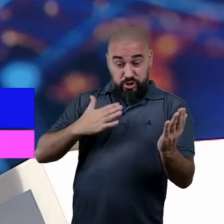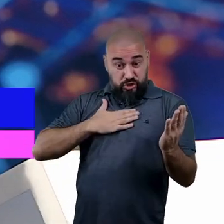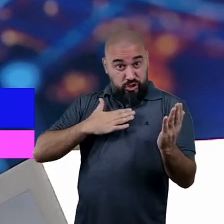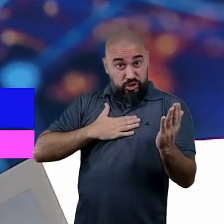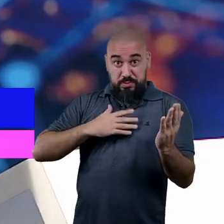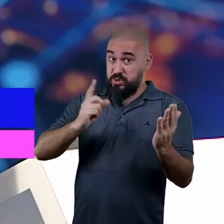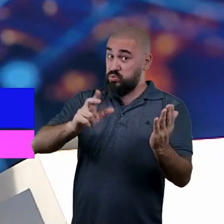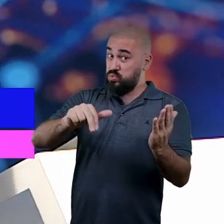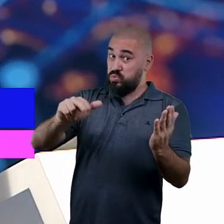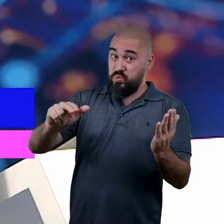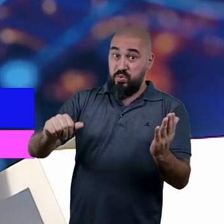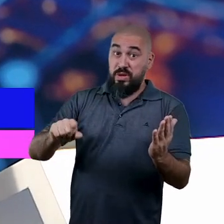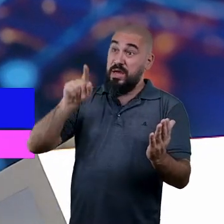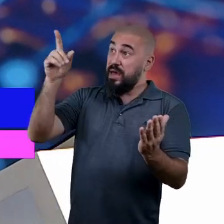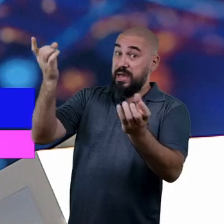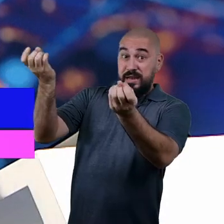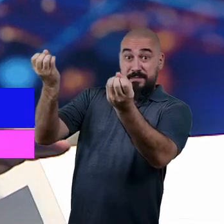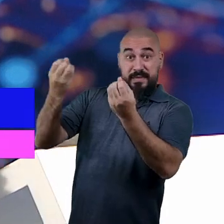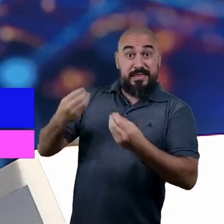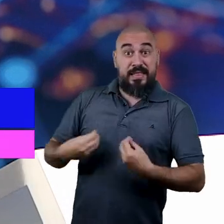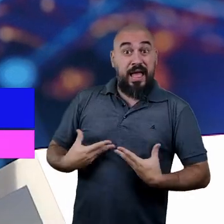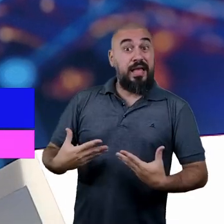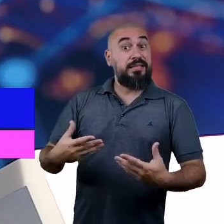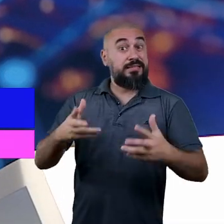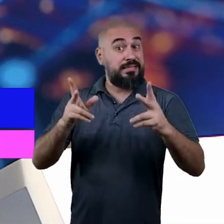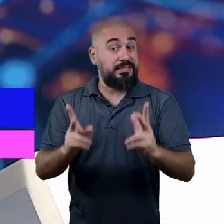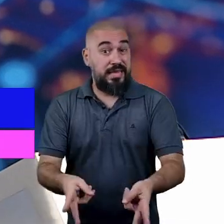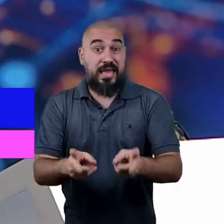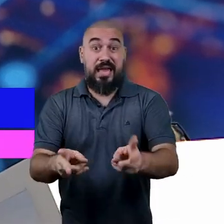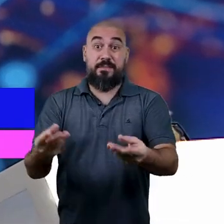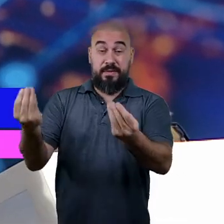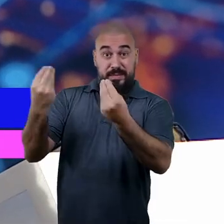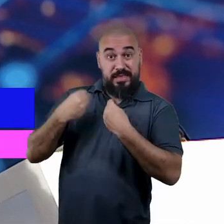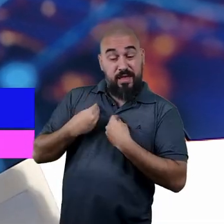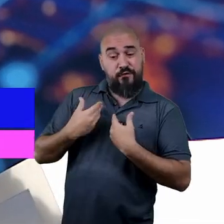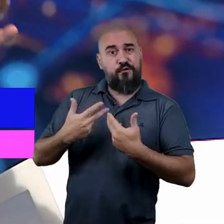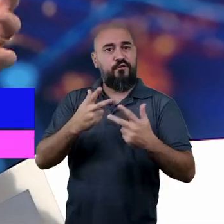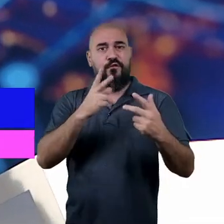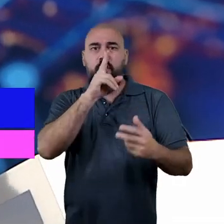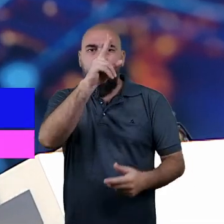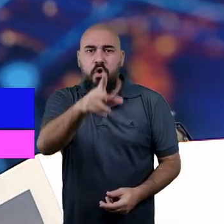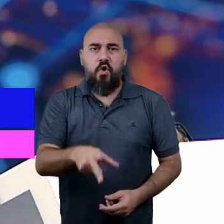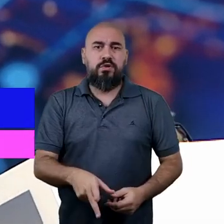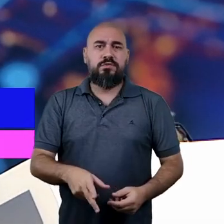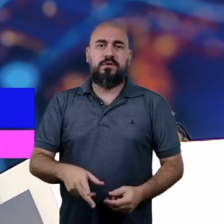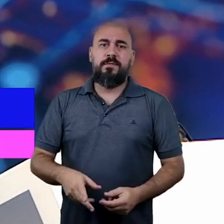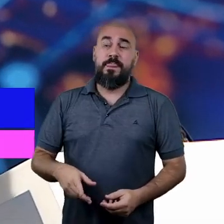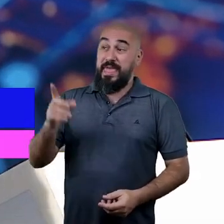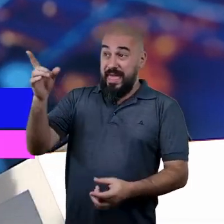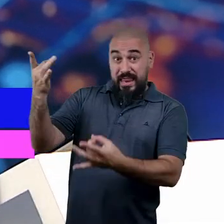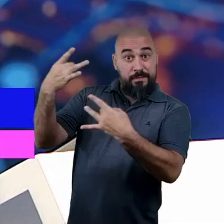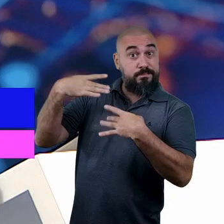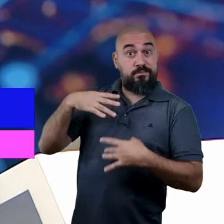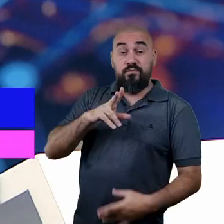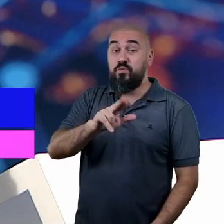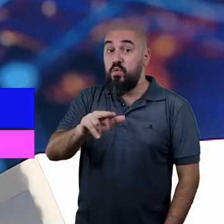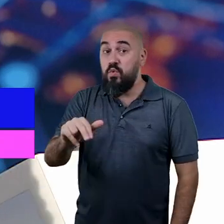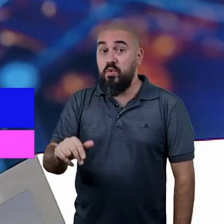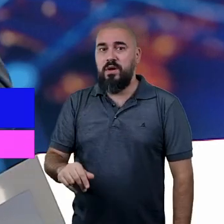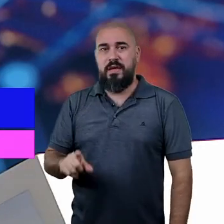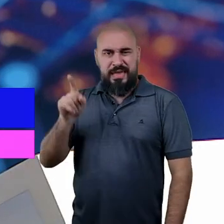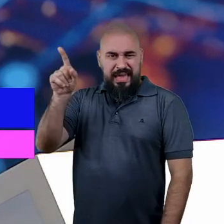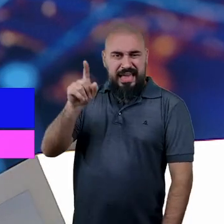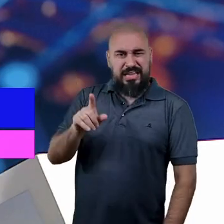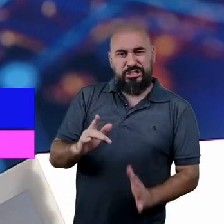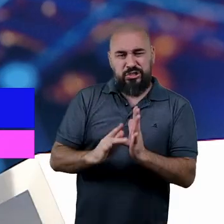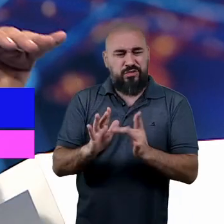prometeu, Ele vai cumprir. Ele não vai falhar nas suas promessas. Ele não vai dizer, olha, eu disse, mas não deu, eu falei, mas não consegui.